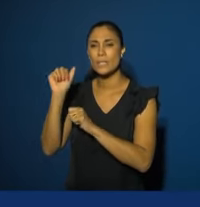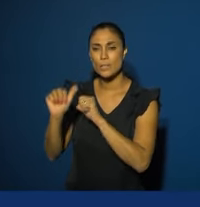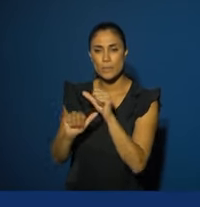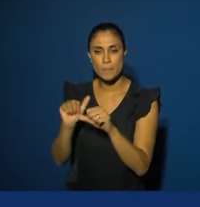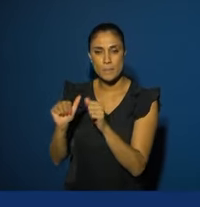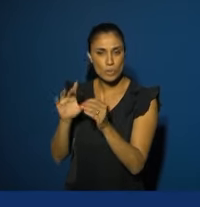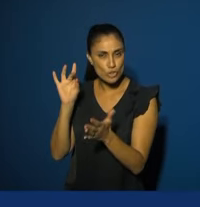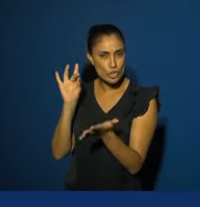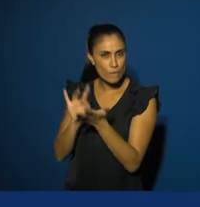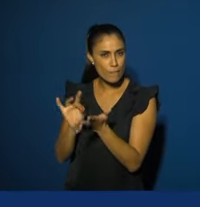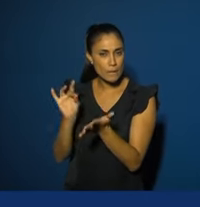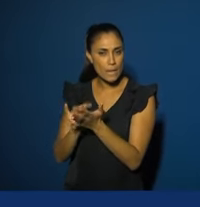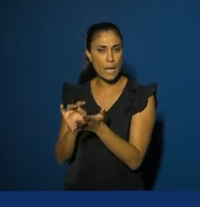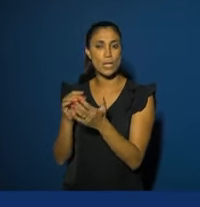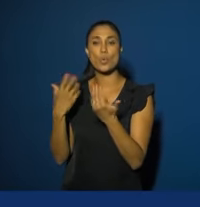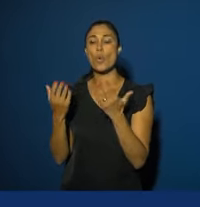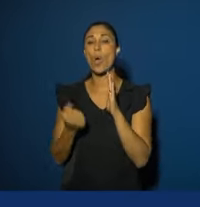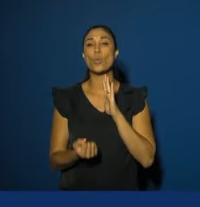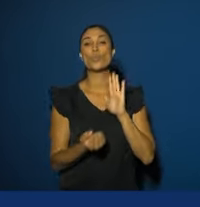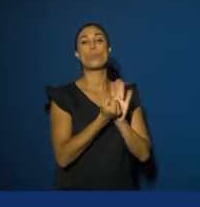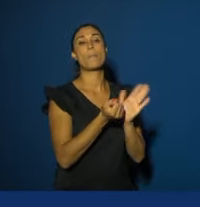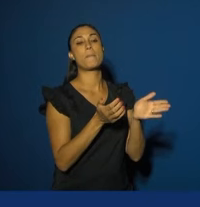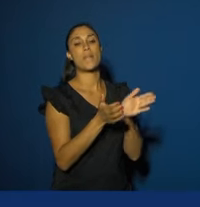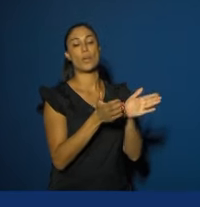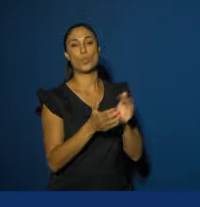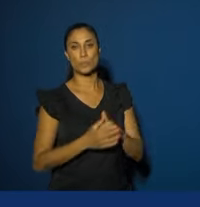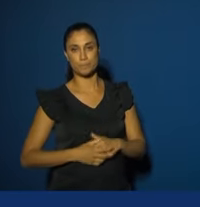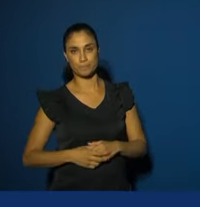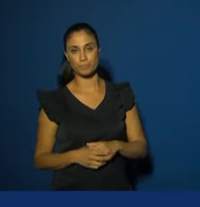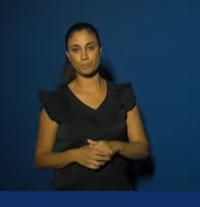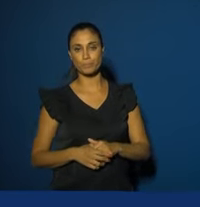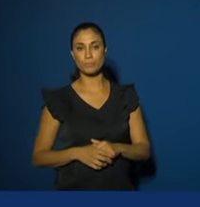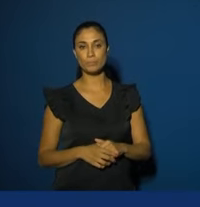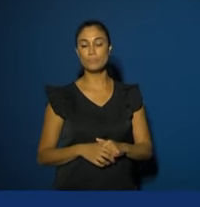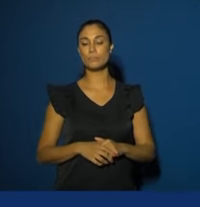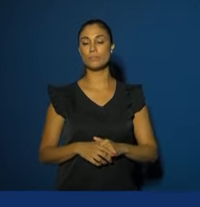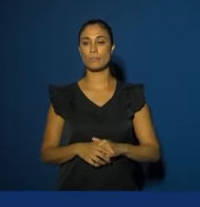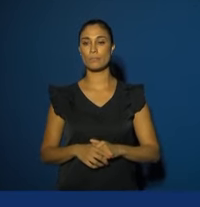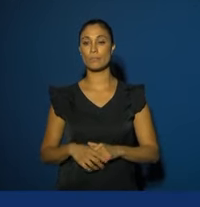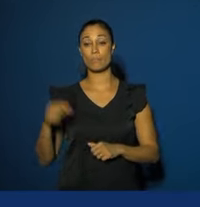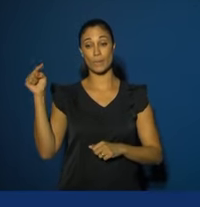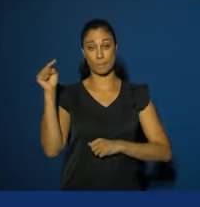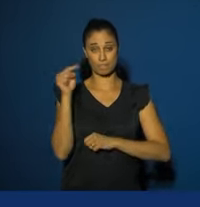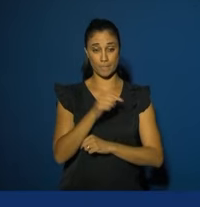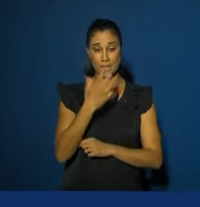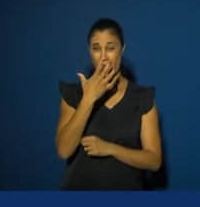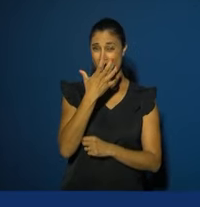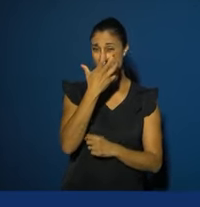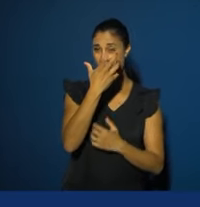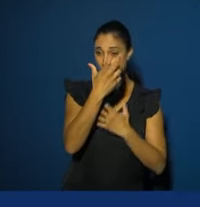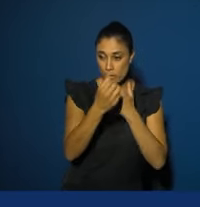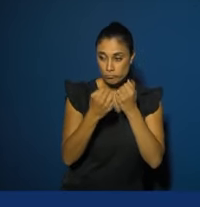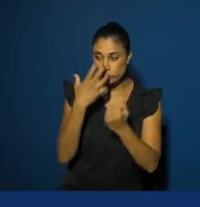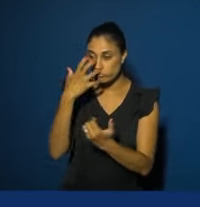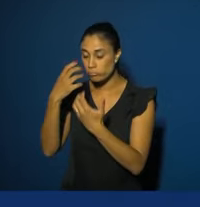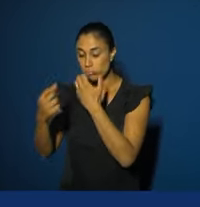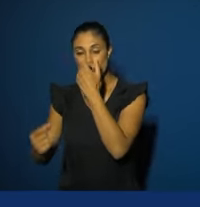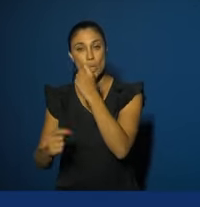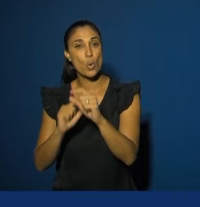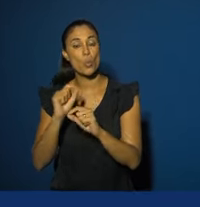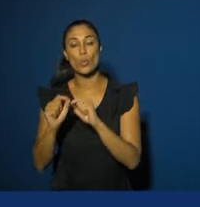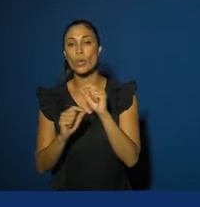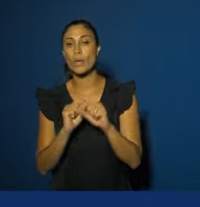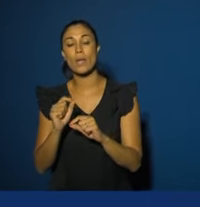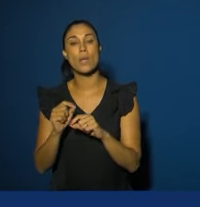verdade a grande transformação do Marco né ela atraiu Ou começou a atrair eh com mais